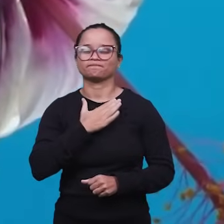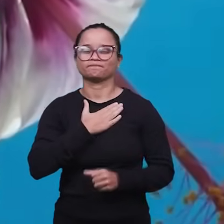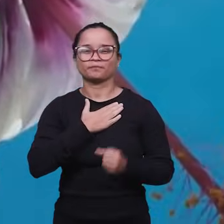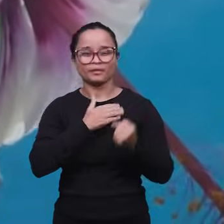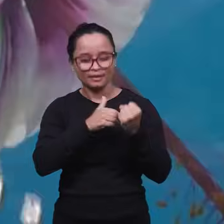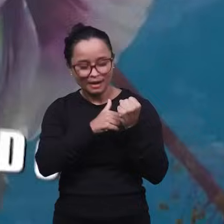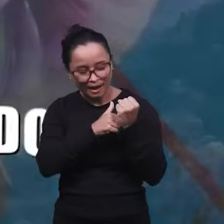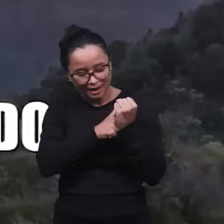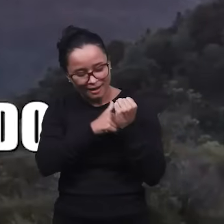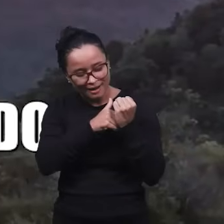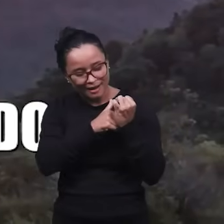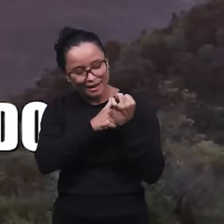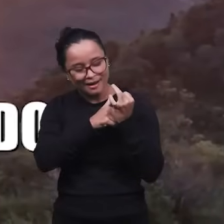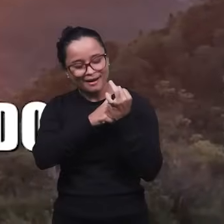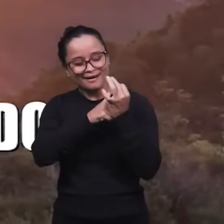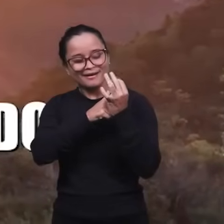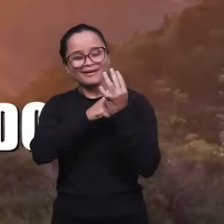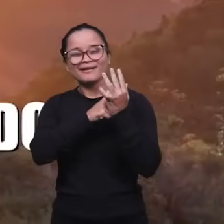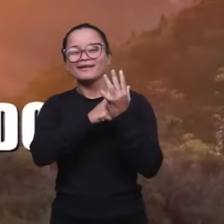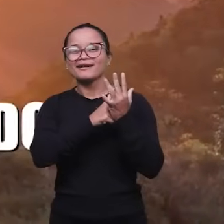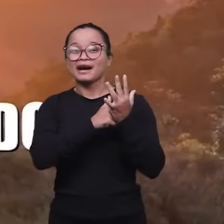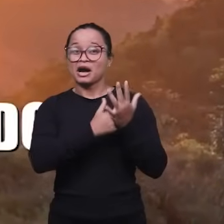transformou. Este mistério